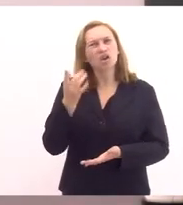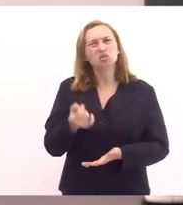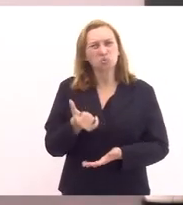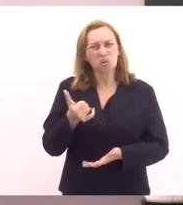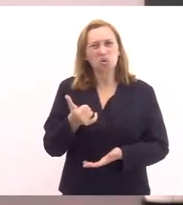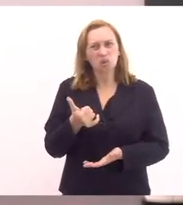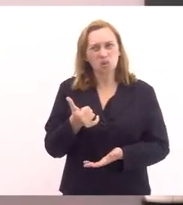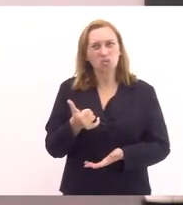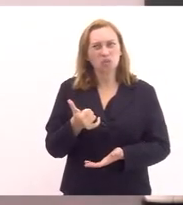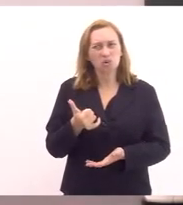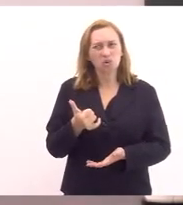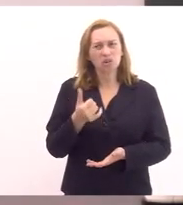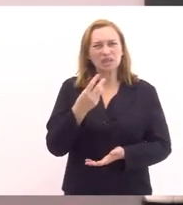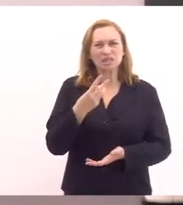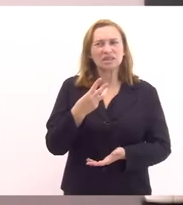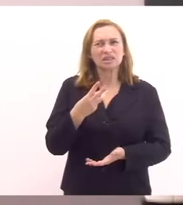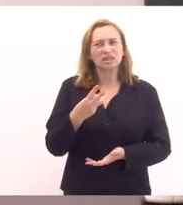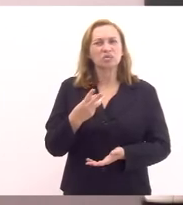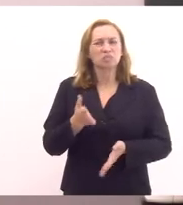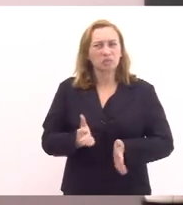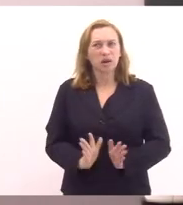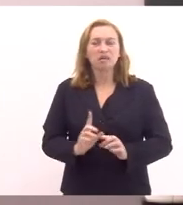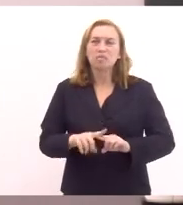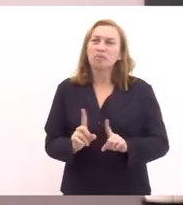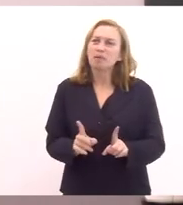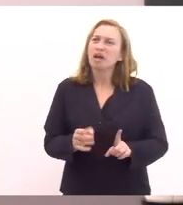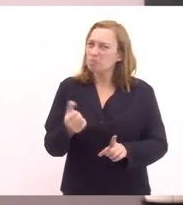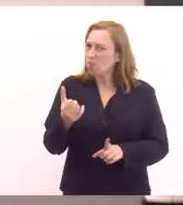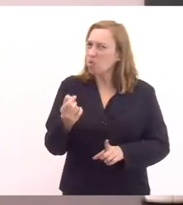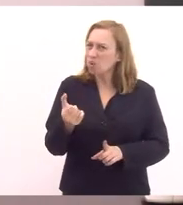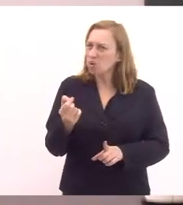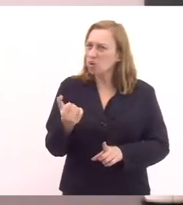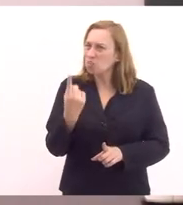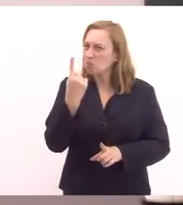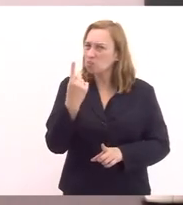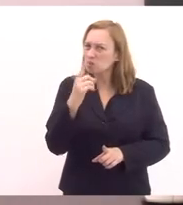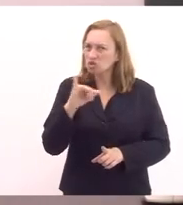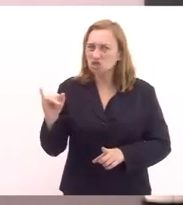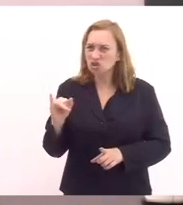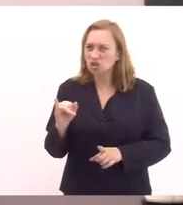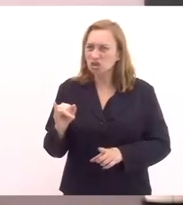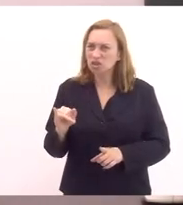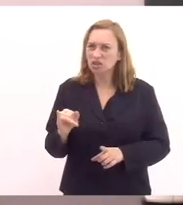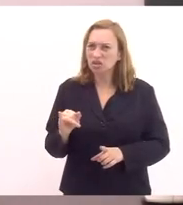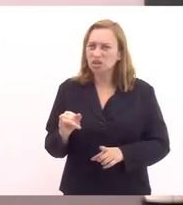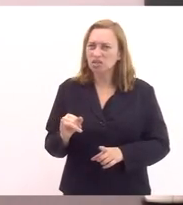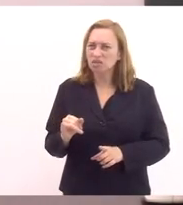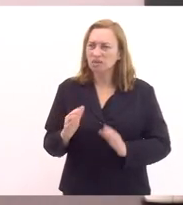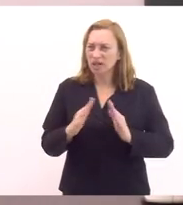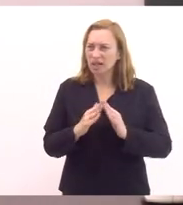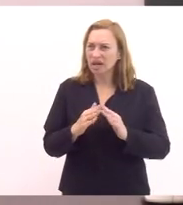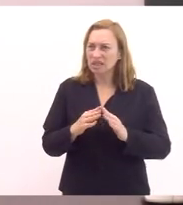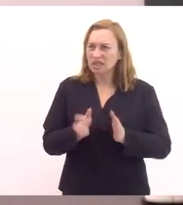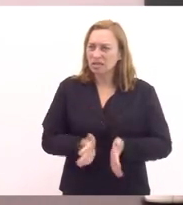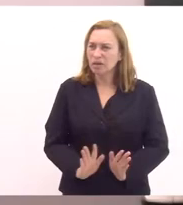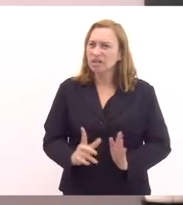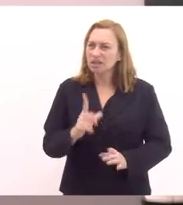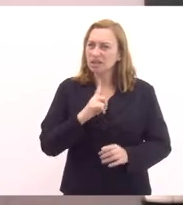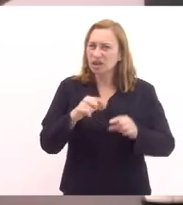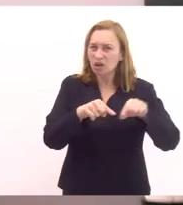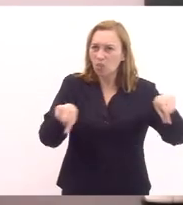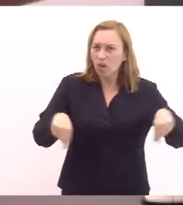poupar 30 passo mesmo é ano tá é pouco é um parque por dia só é muito fofo para casa de parto ela tem quatro salas